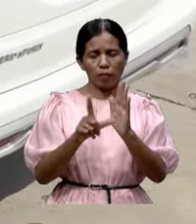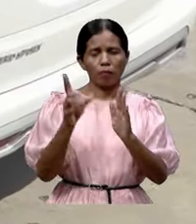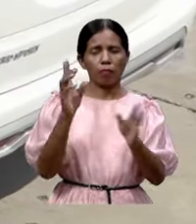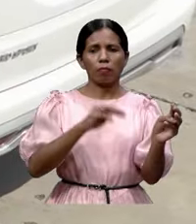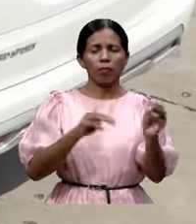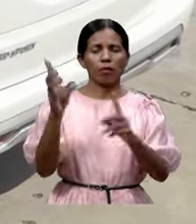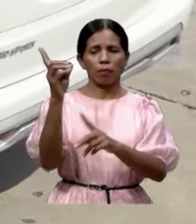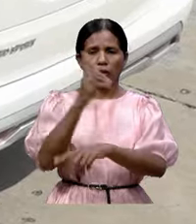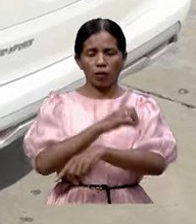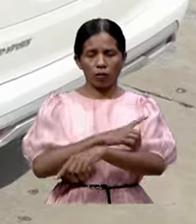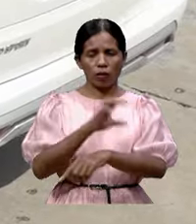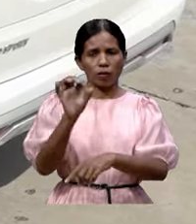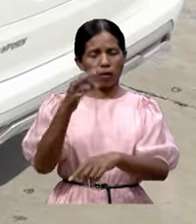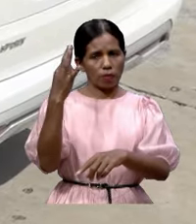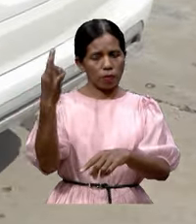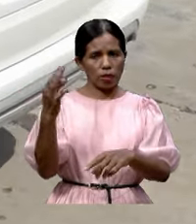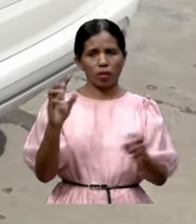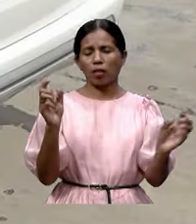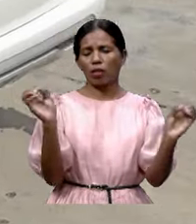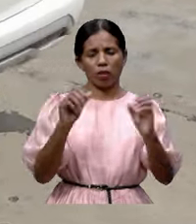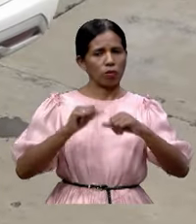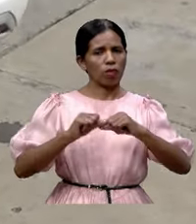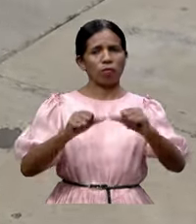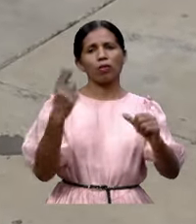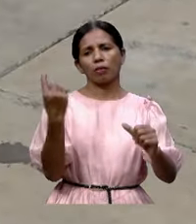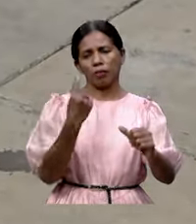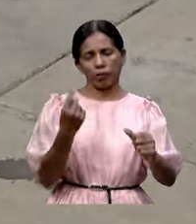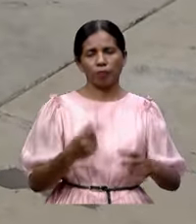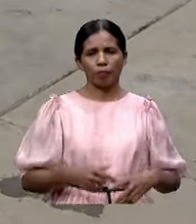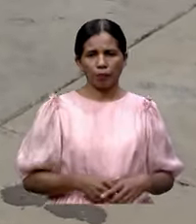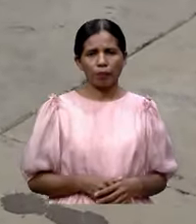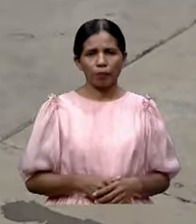menafatin la realiza horrazau nebe hanesan. Mateus Romario, Aderito Simenes, ZMN.